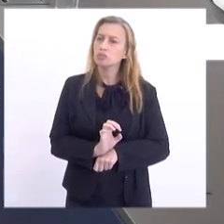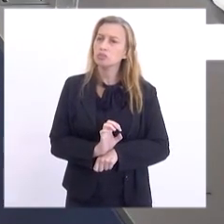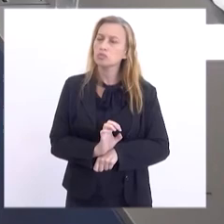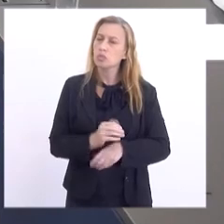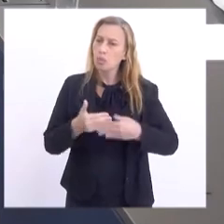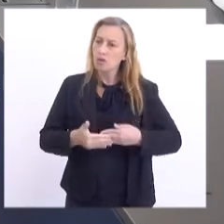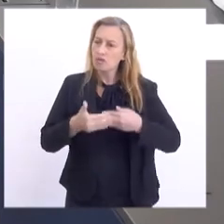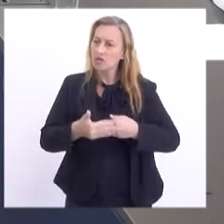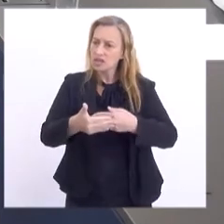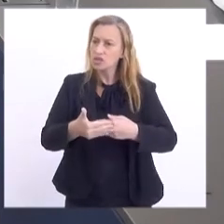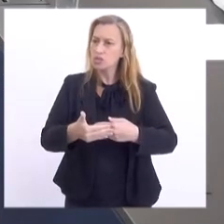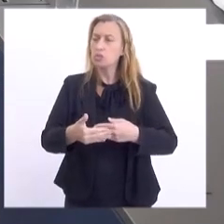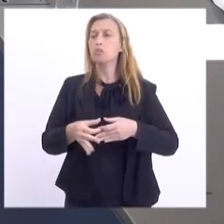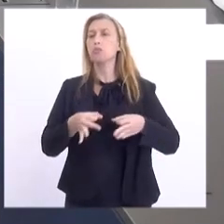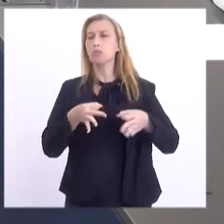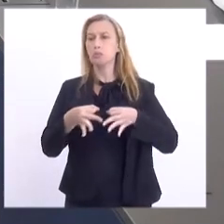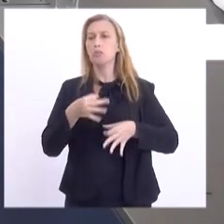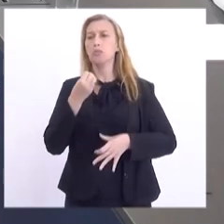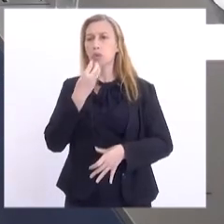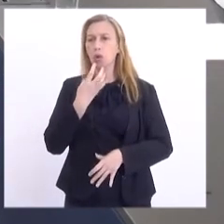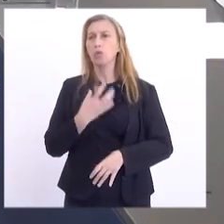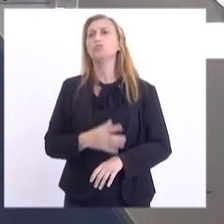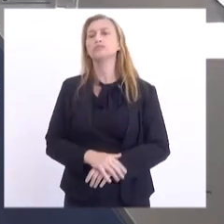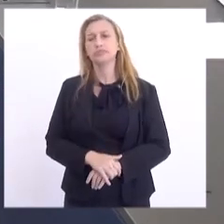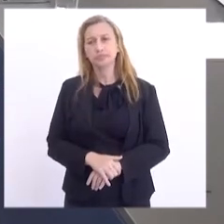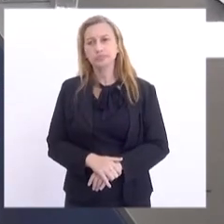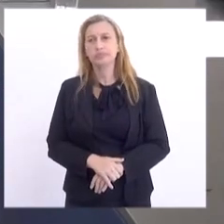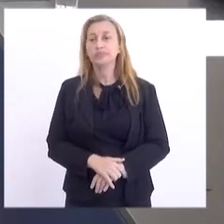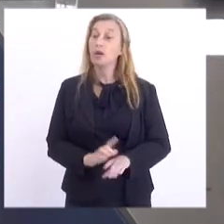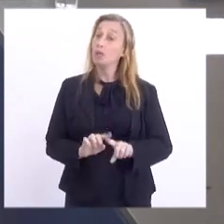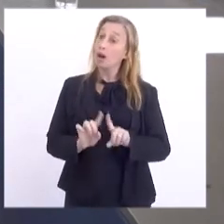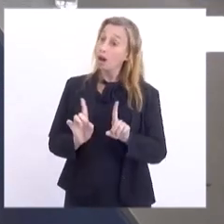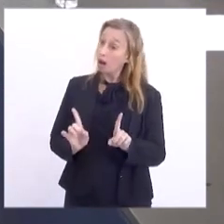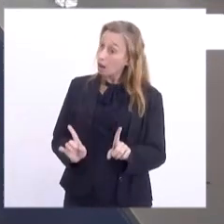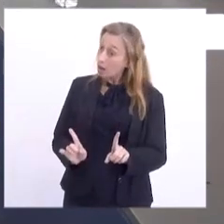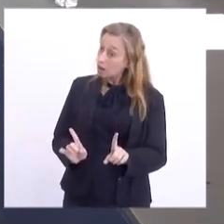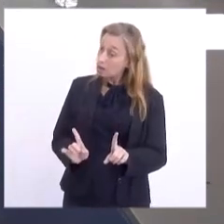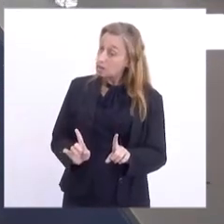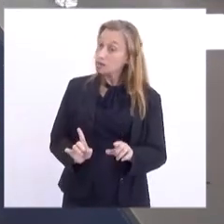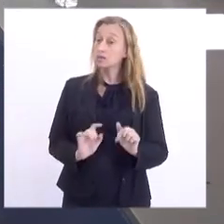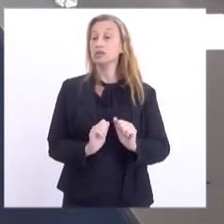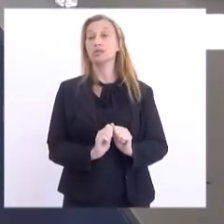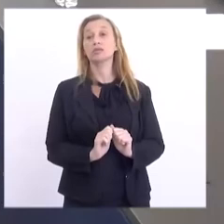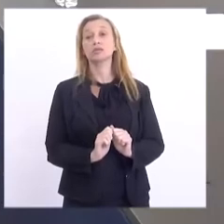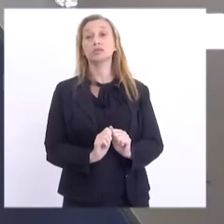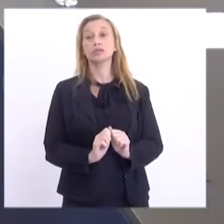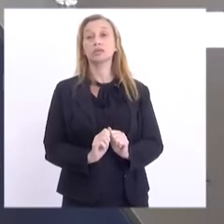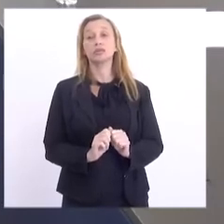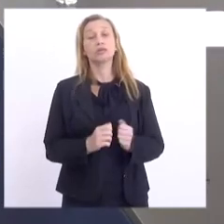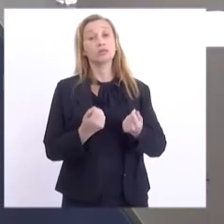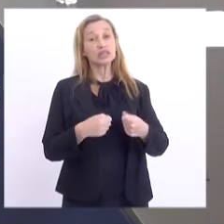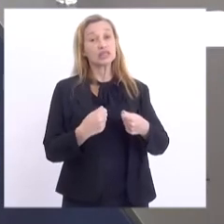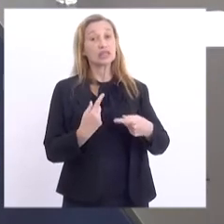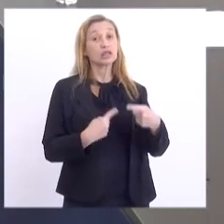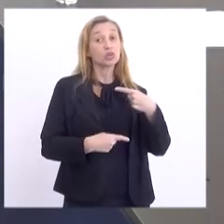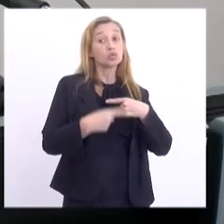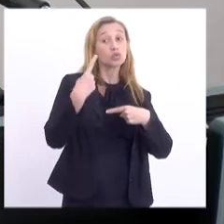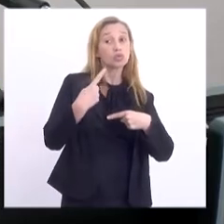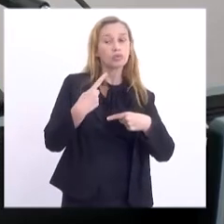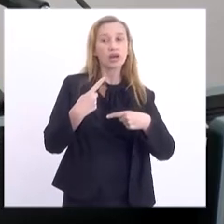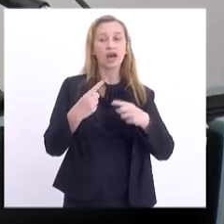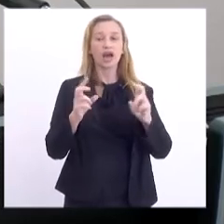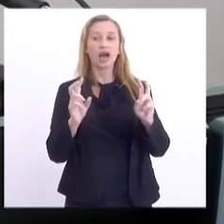avanços organizacionais mãe senão superar essa questão